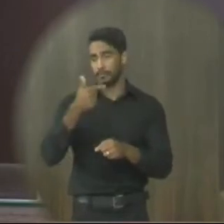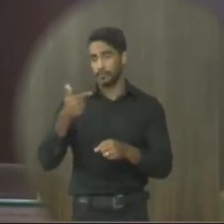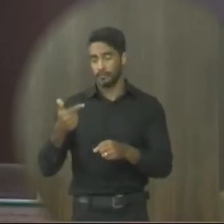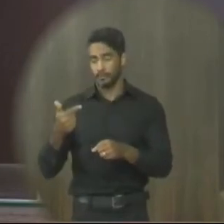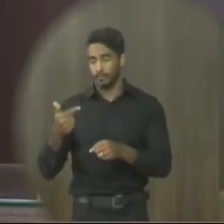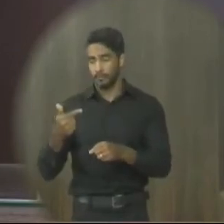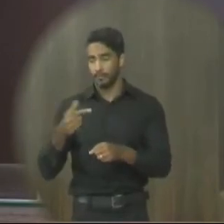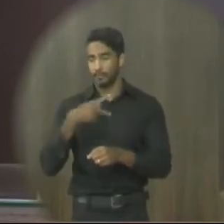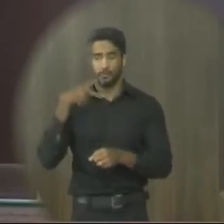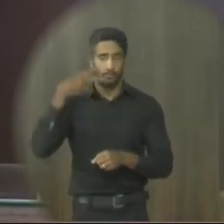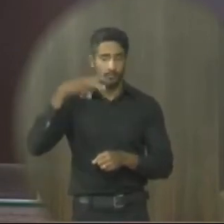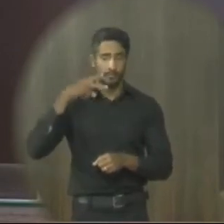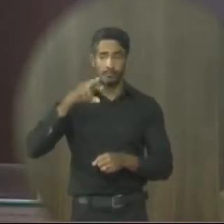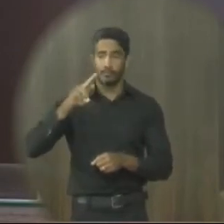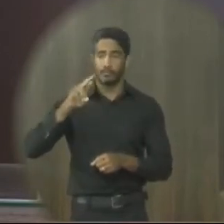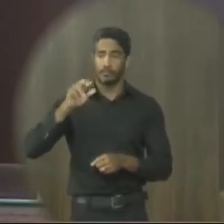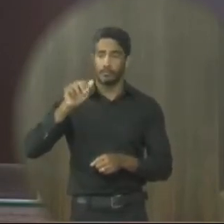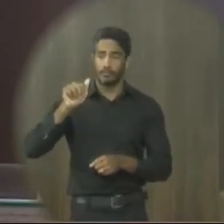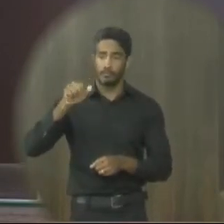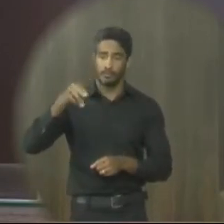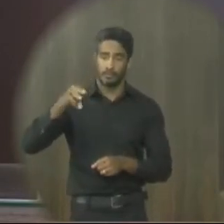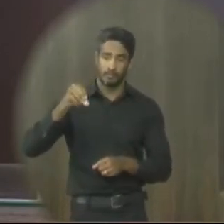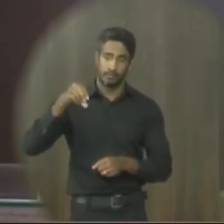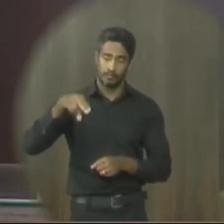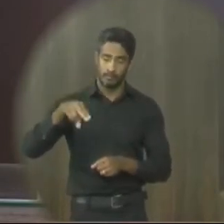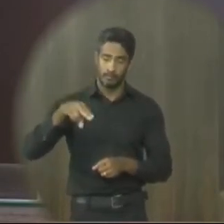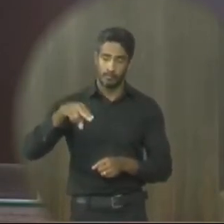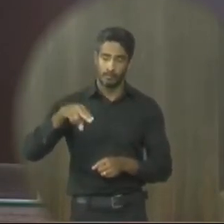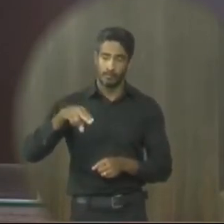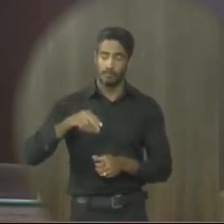Vereador, presidente Ramon Alessandro Araújo.